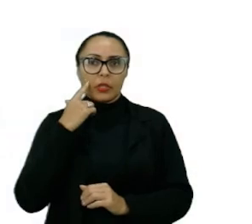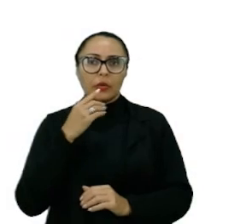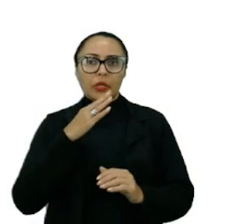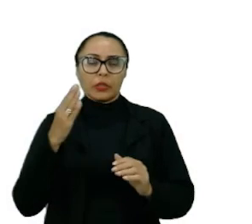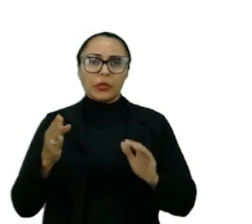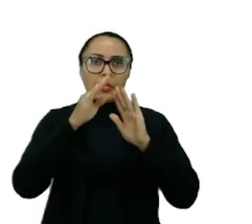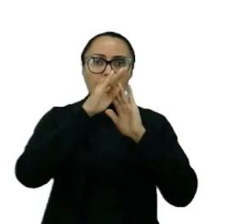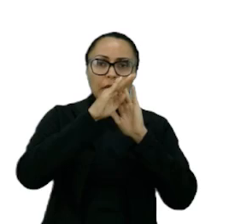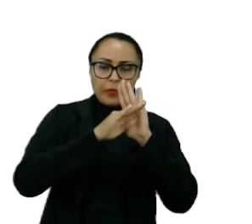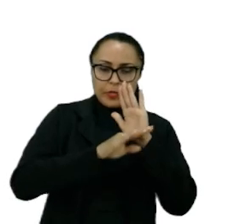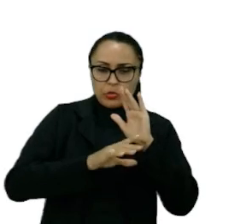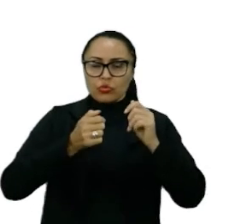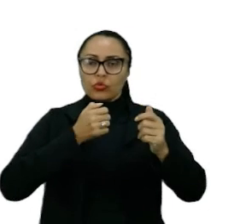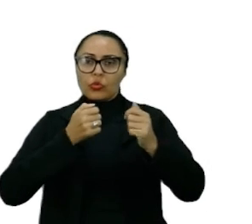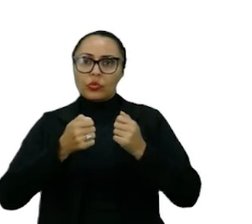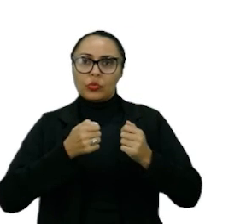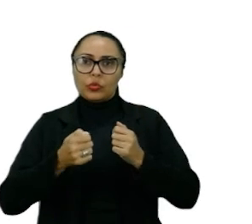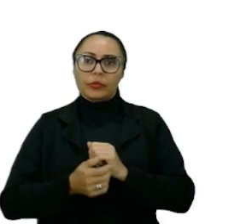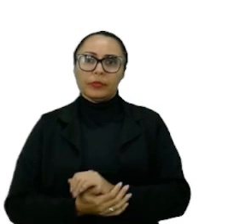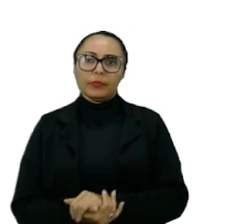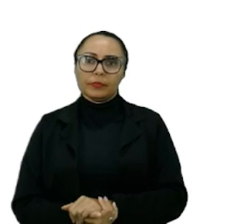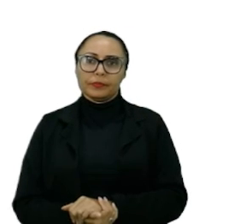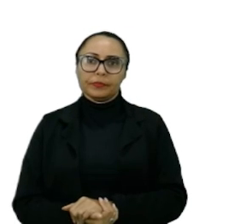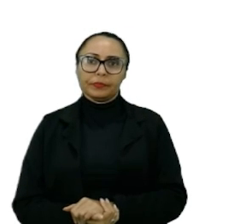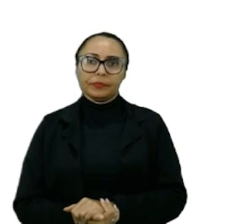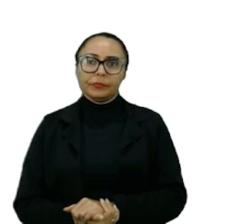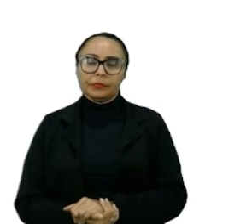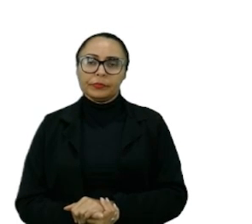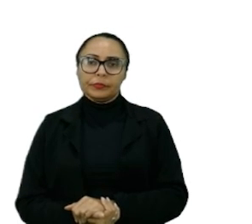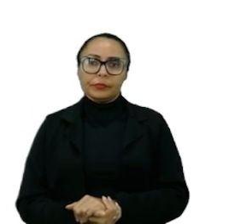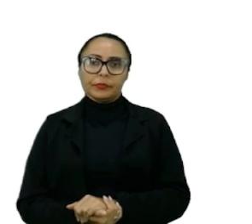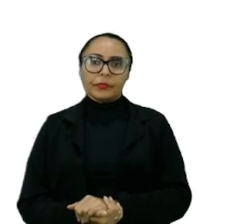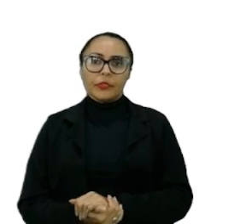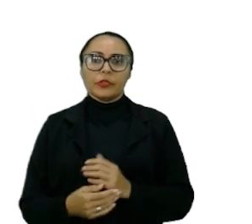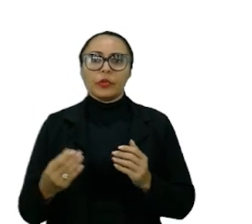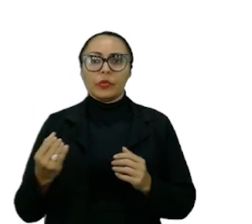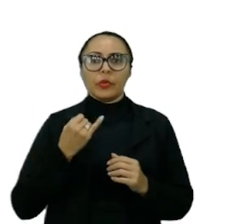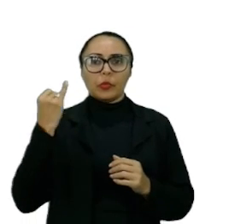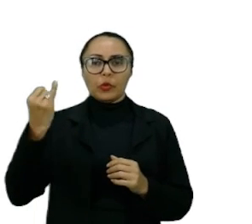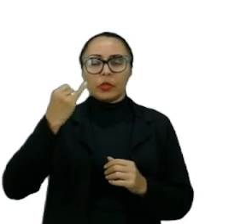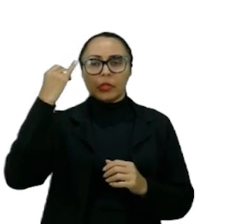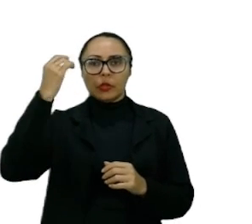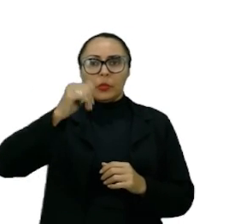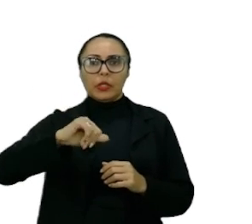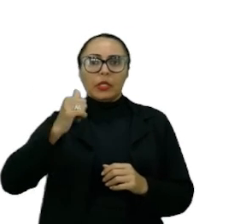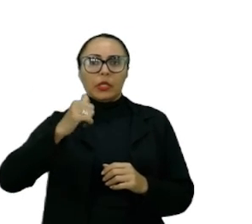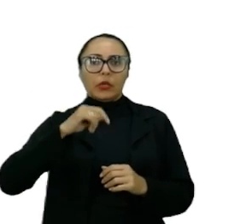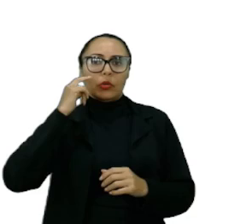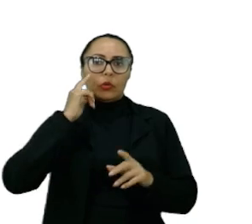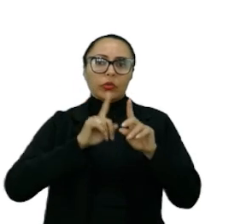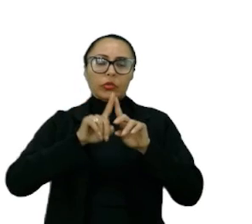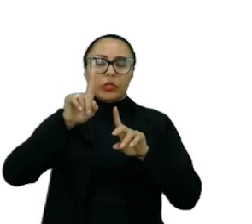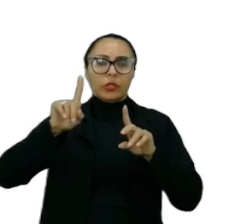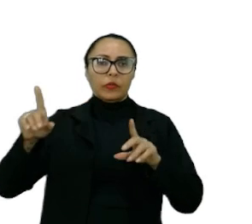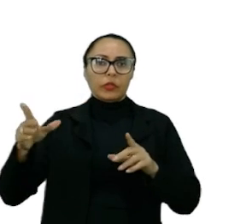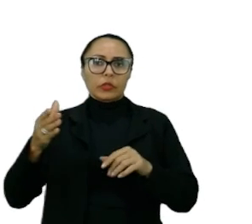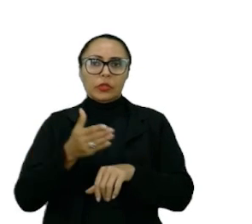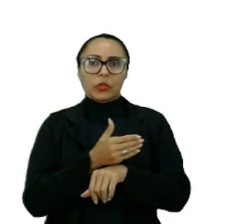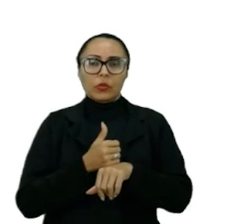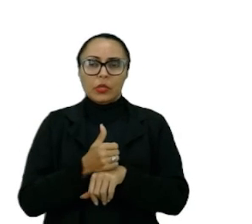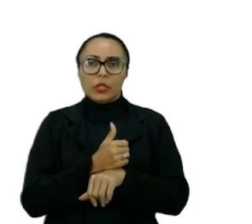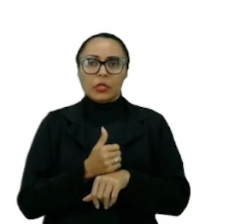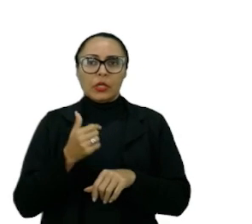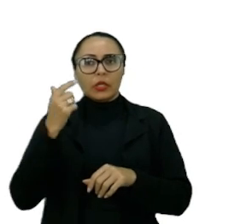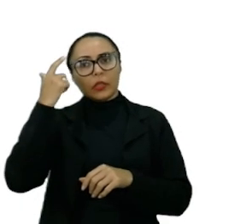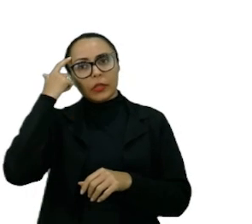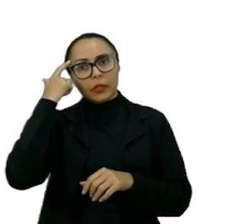controle. São ferramentas importantes para analisar os níveis de qualidade. Consiste em